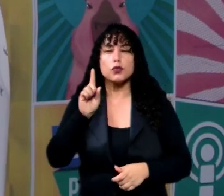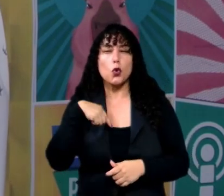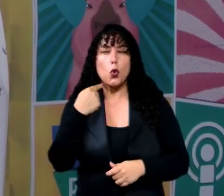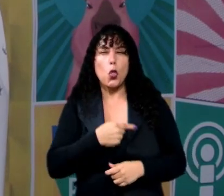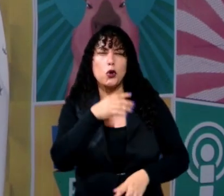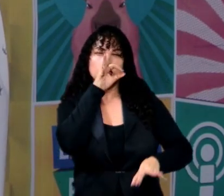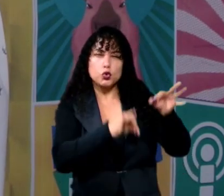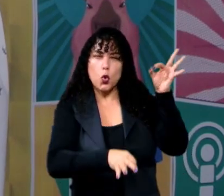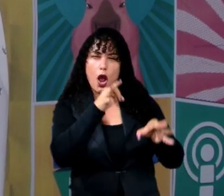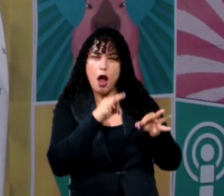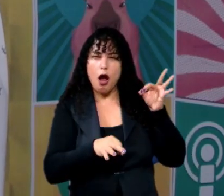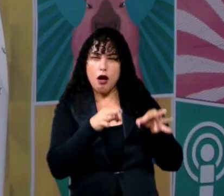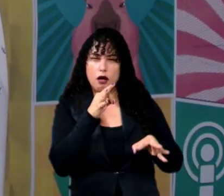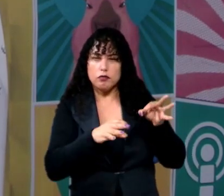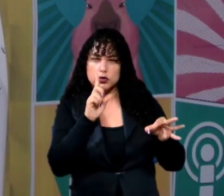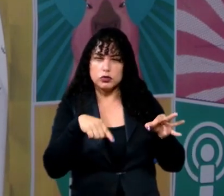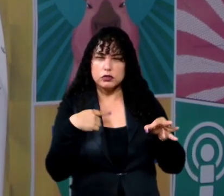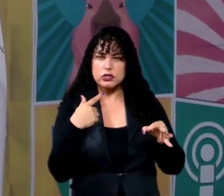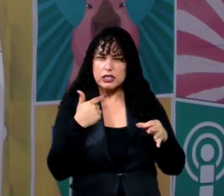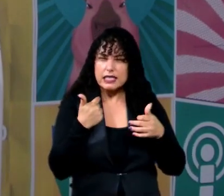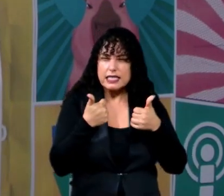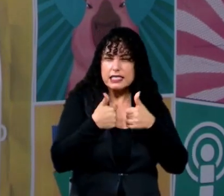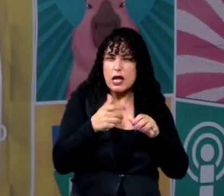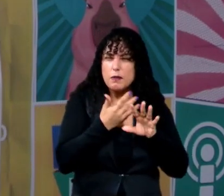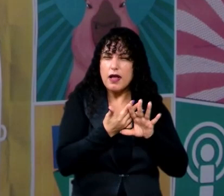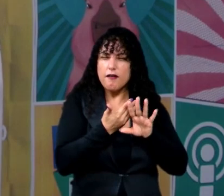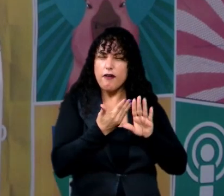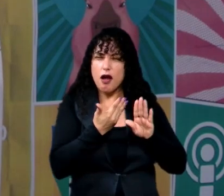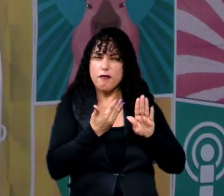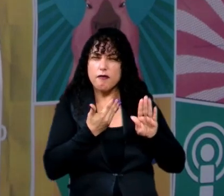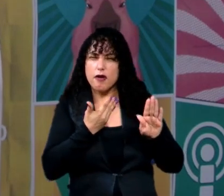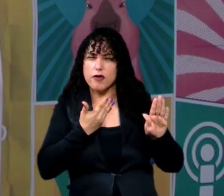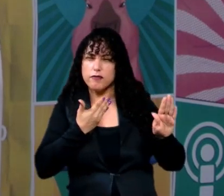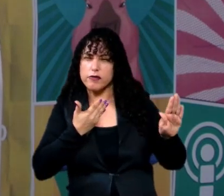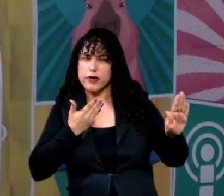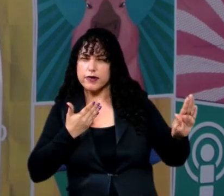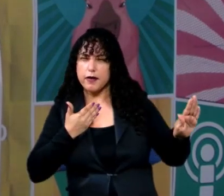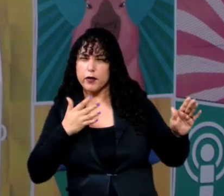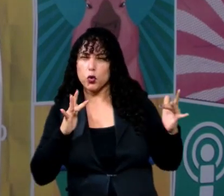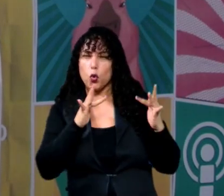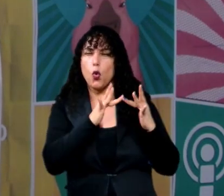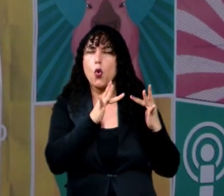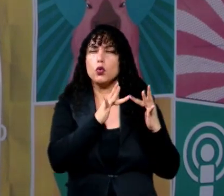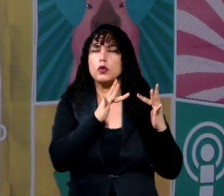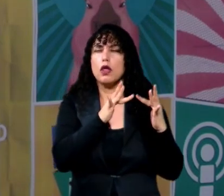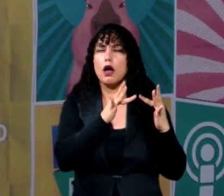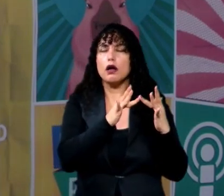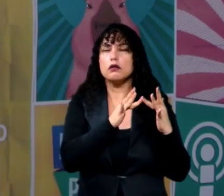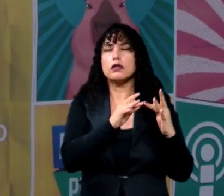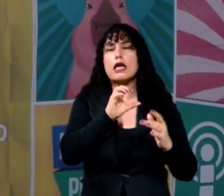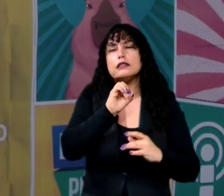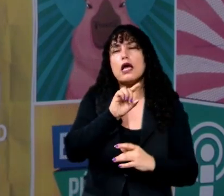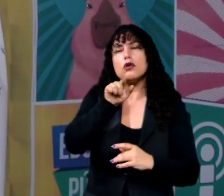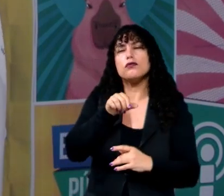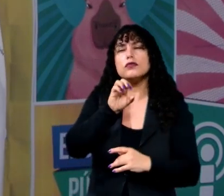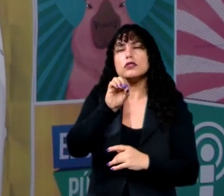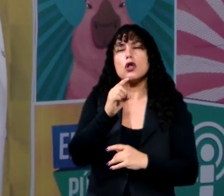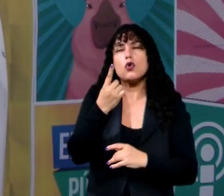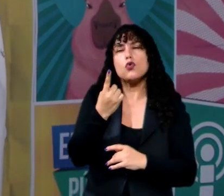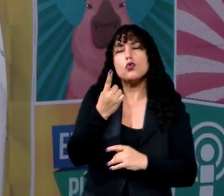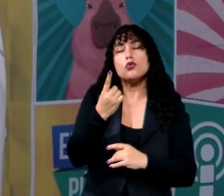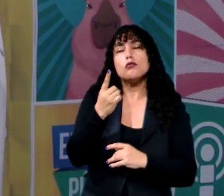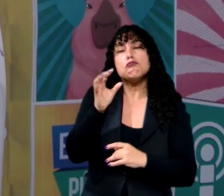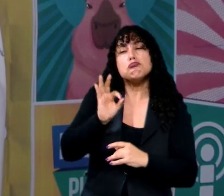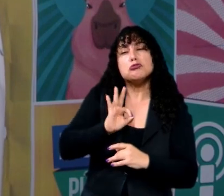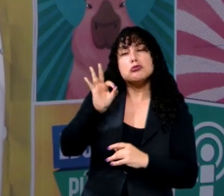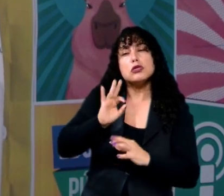gente julga, a gente está se distanciando desse contato com aquele que é 0,01%